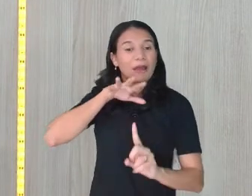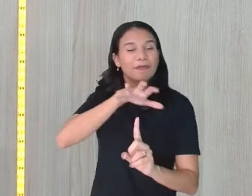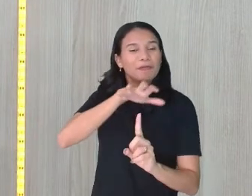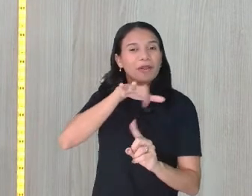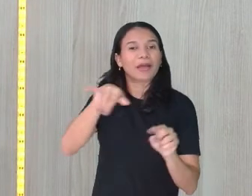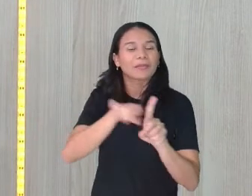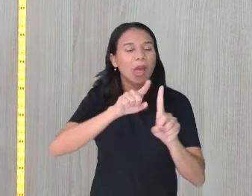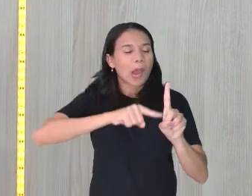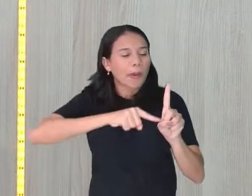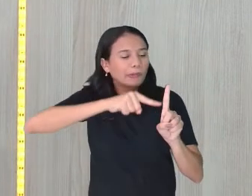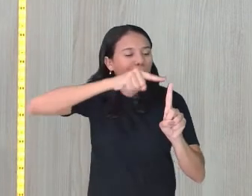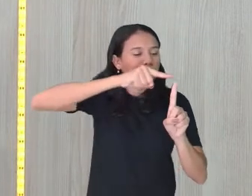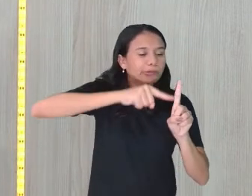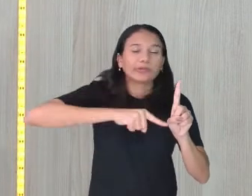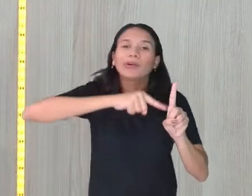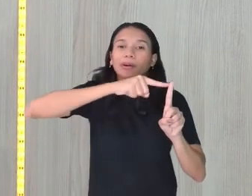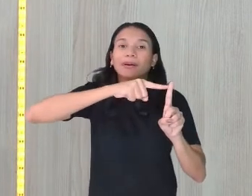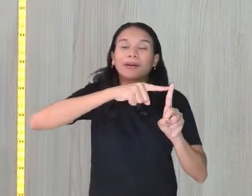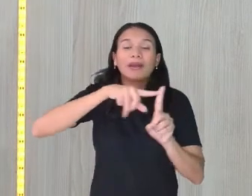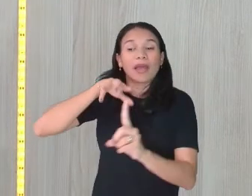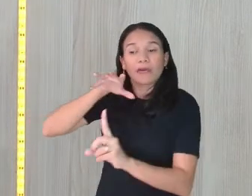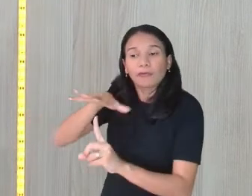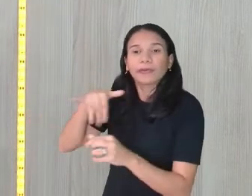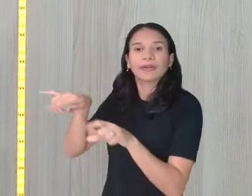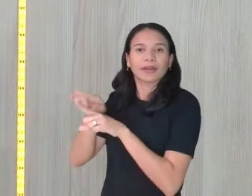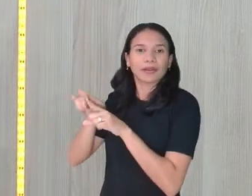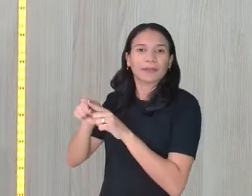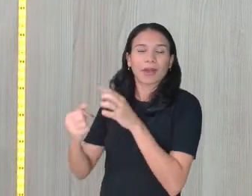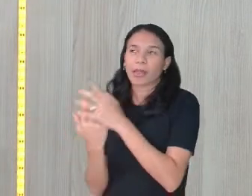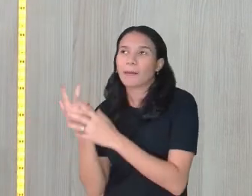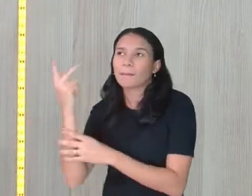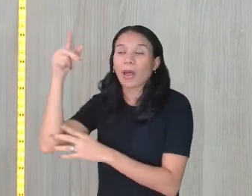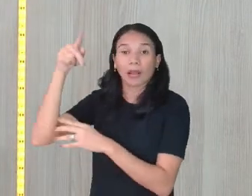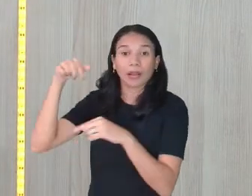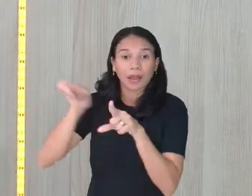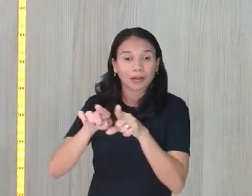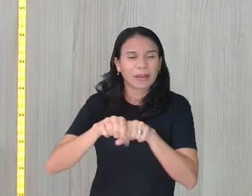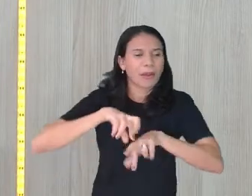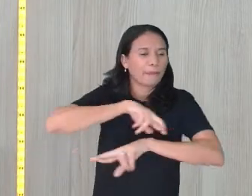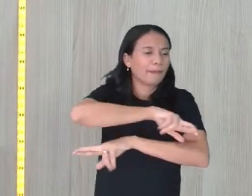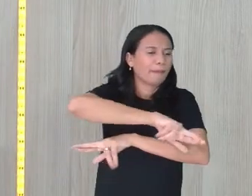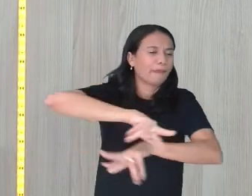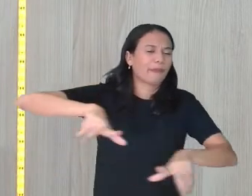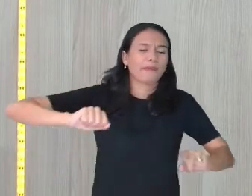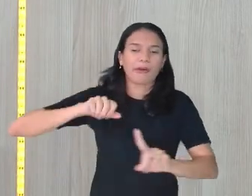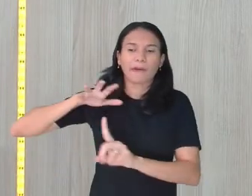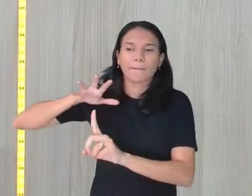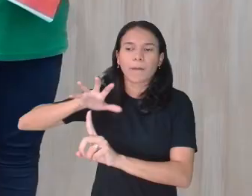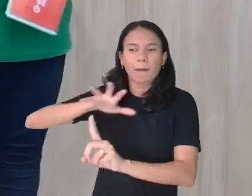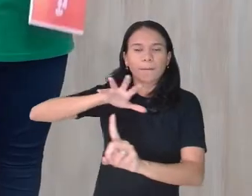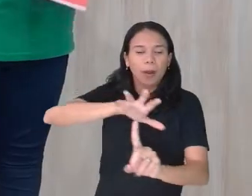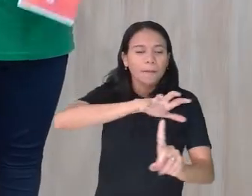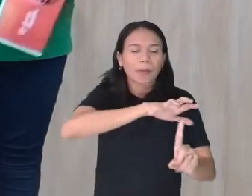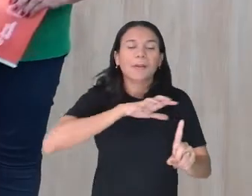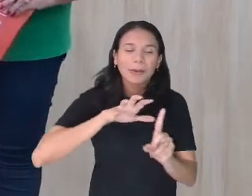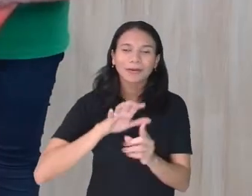do clima, então interfere na vegetação e aí nos nossos biomas brasileiros. Pois é, professora Cláudia.